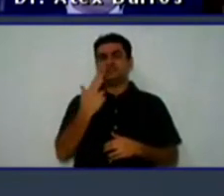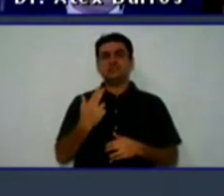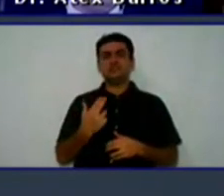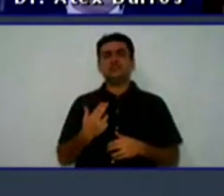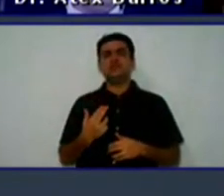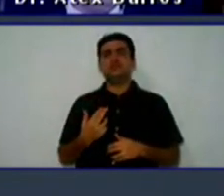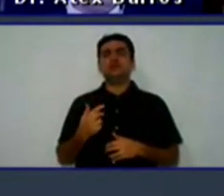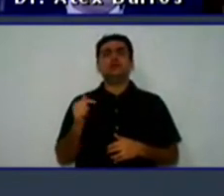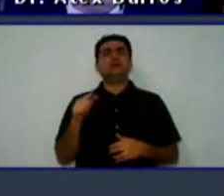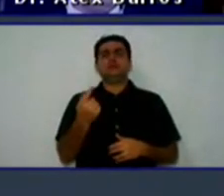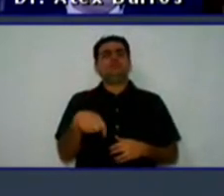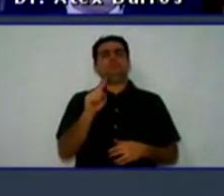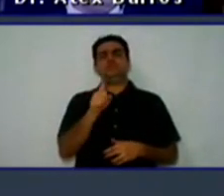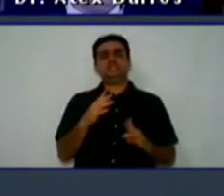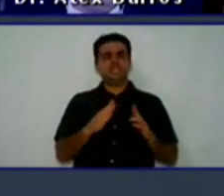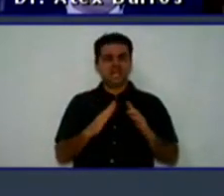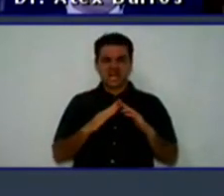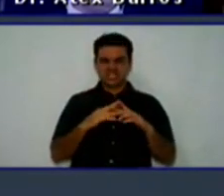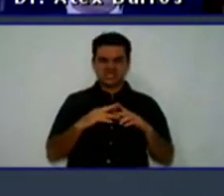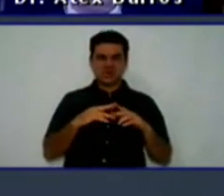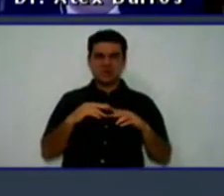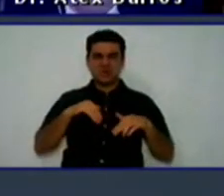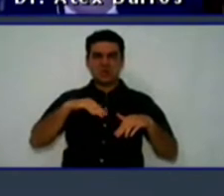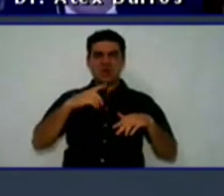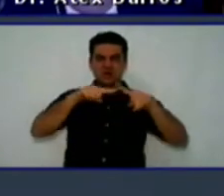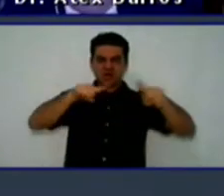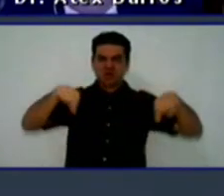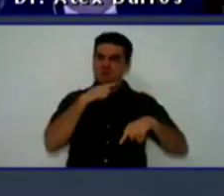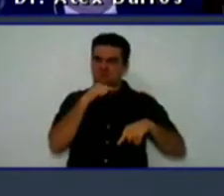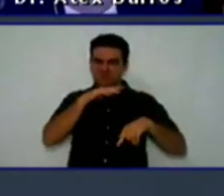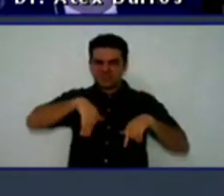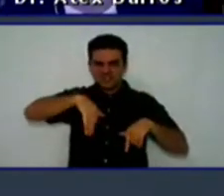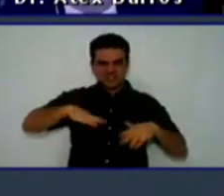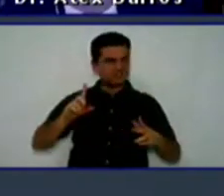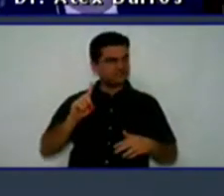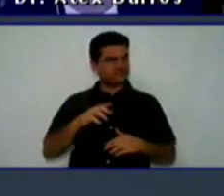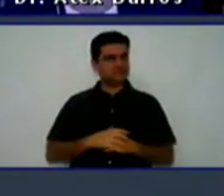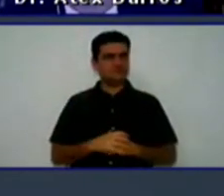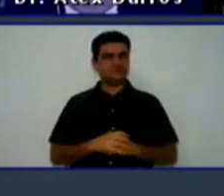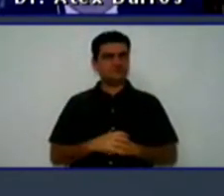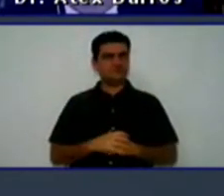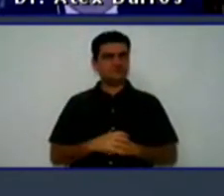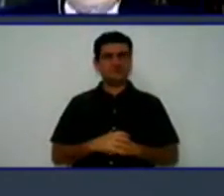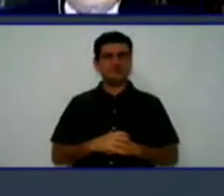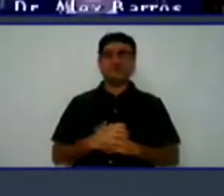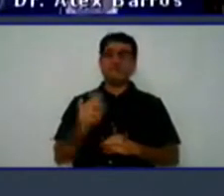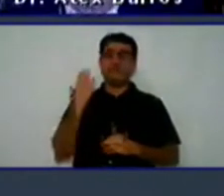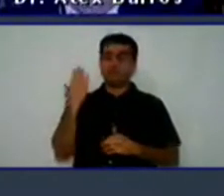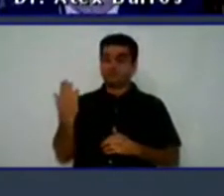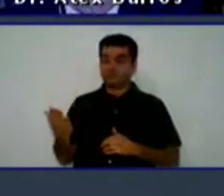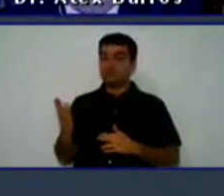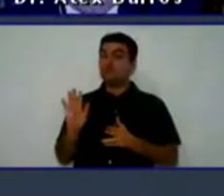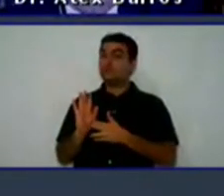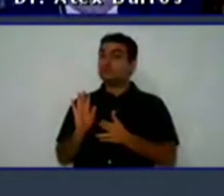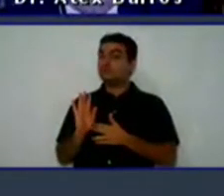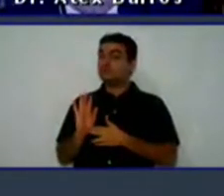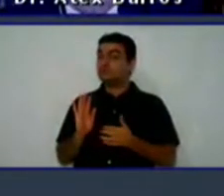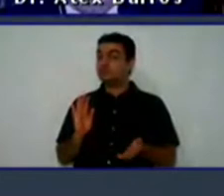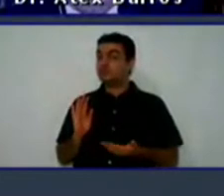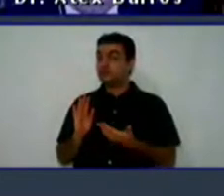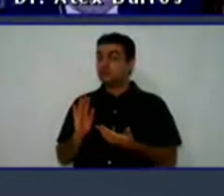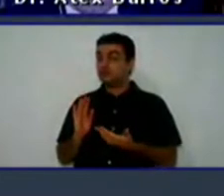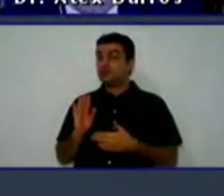não se deve fazer para isso, né? Tá bem. E Vossa Excelência então propõe então que, ao